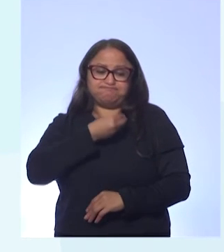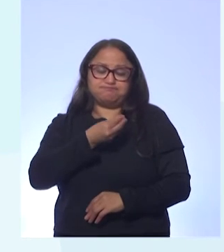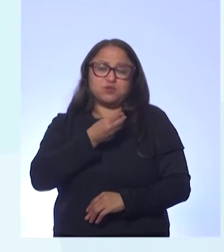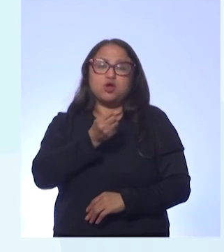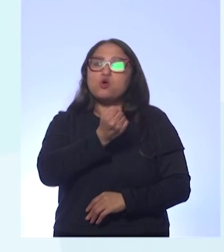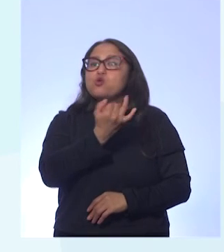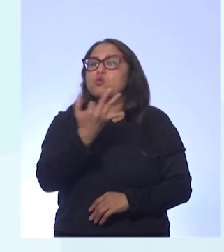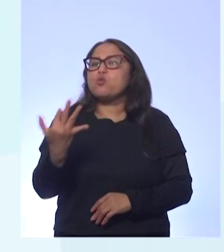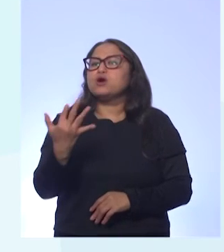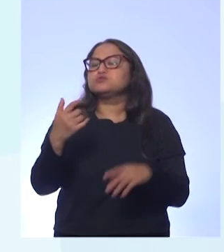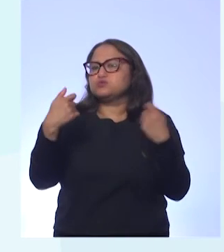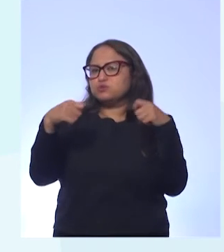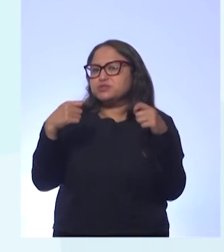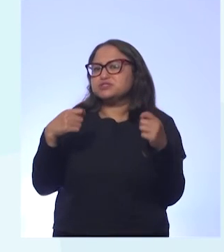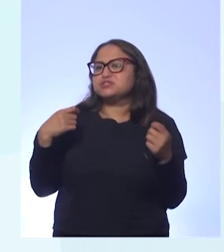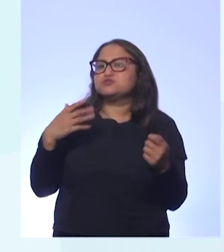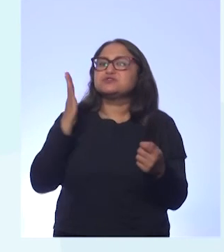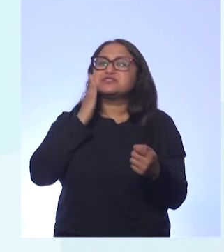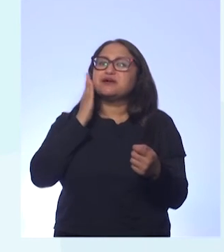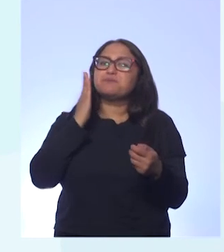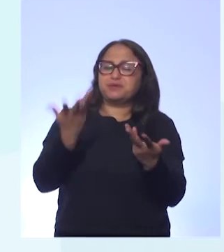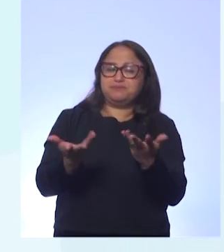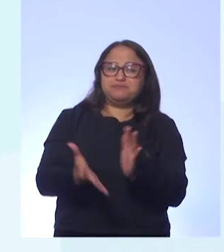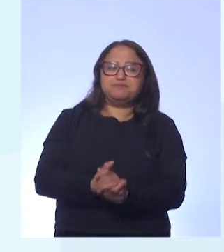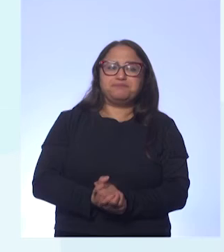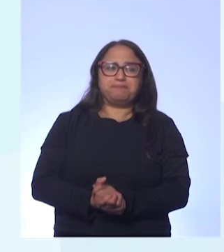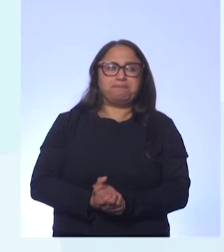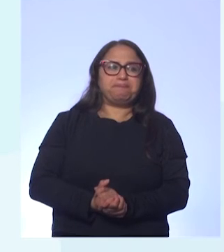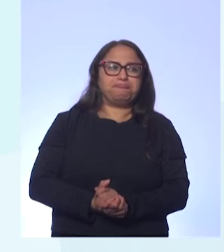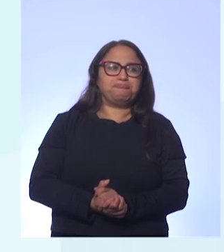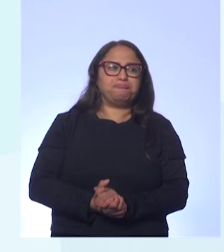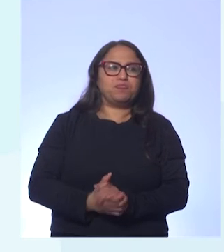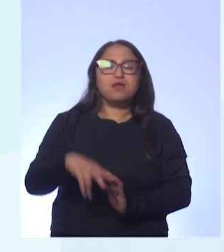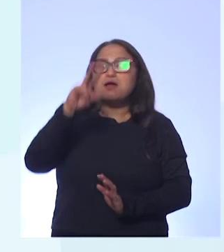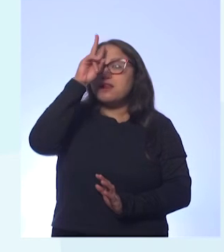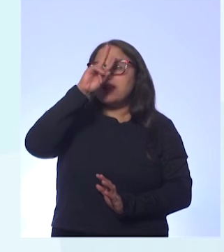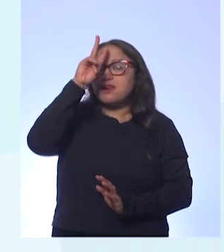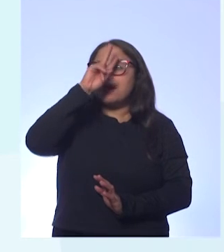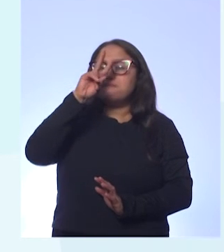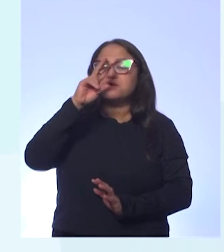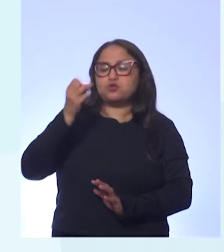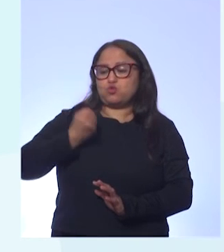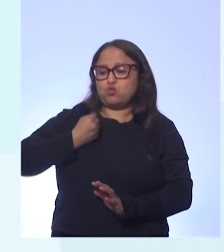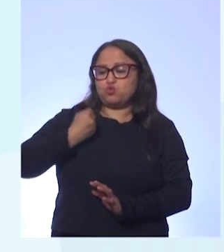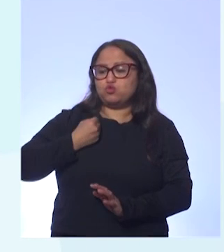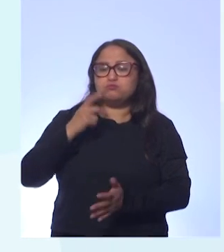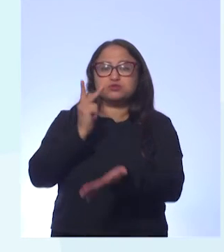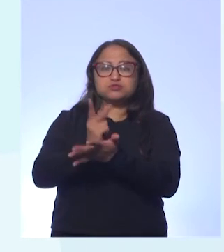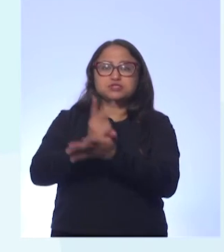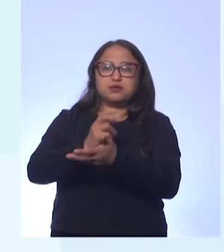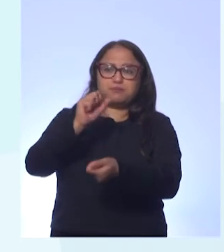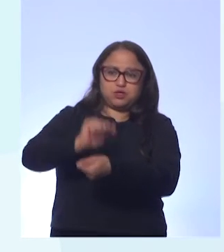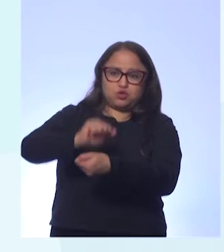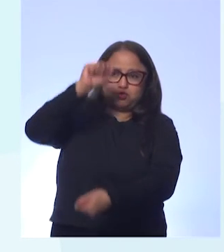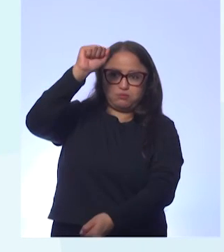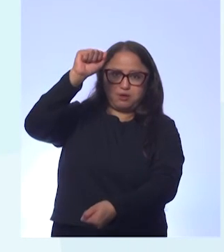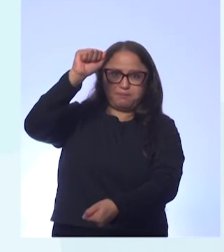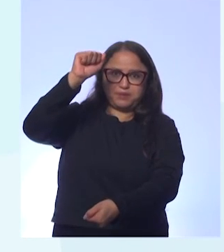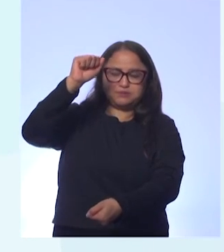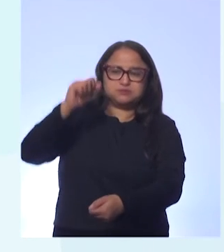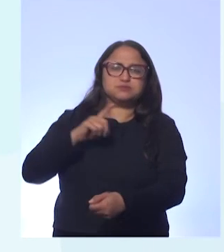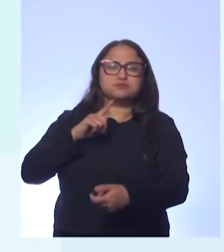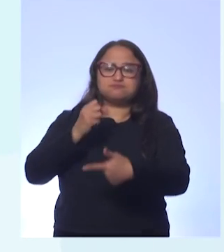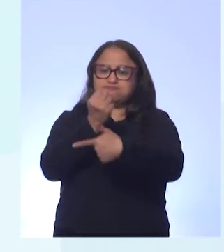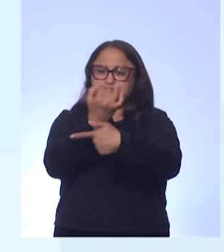que eu vou ter que reduzir para caber ali dentro do mapinha. Então, lembrando que o número de cima vai ser o número do mapa e embaixo vai ser o